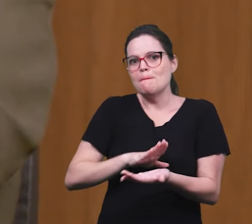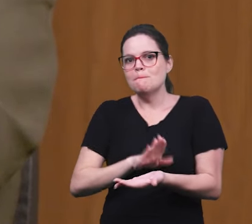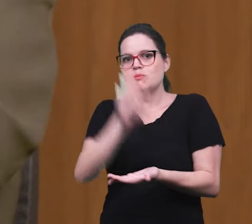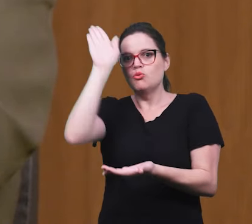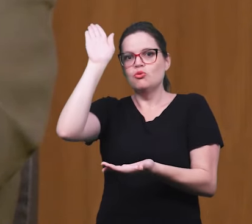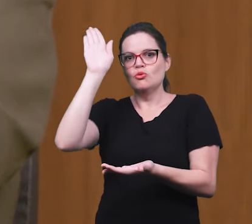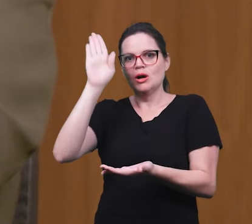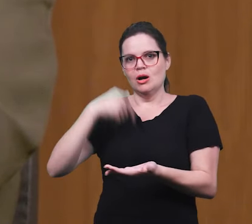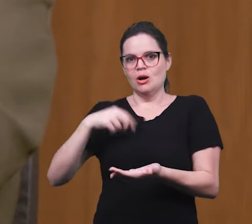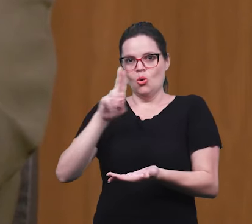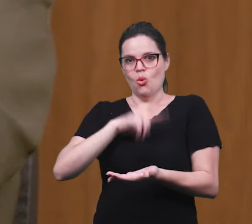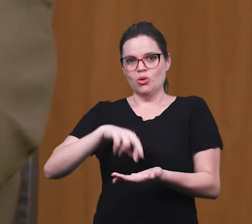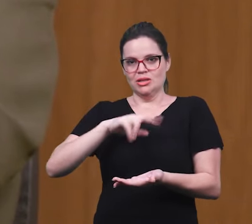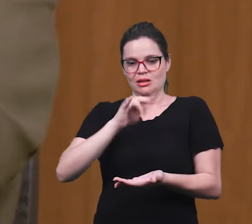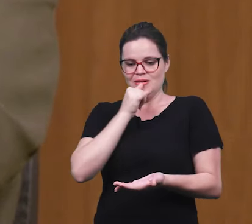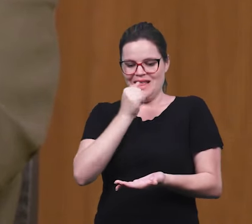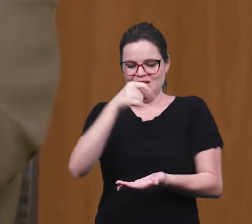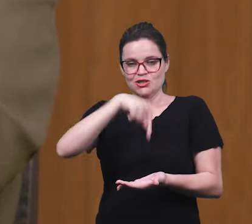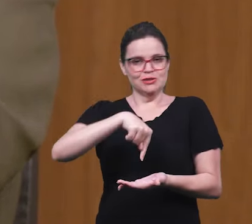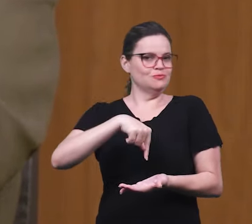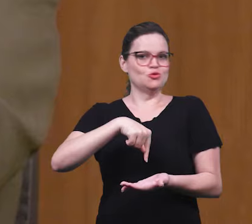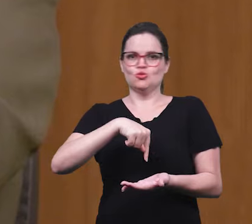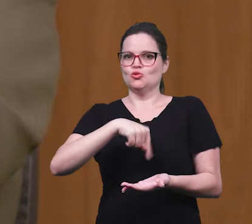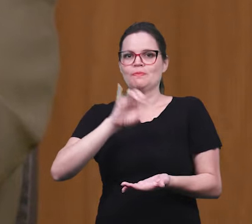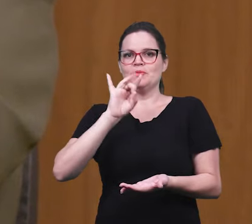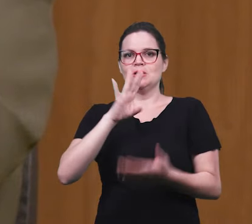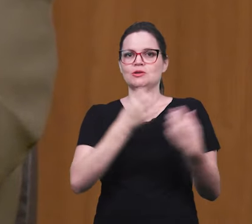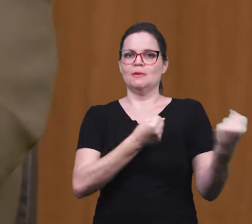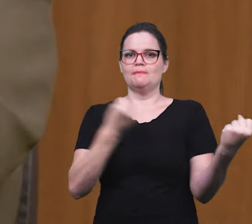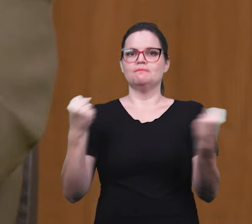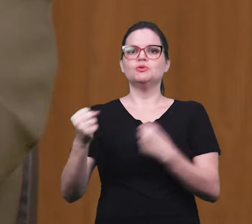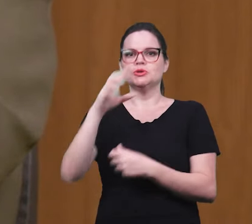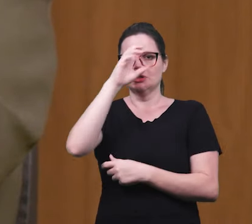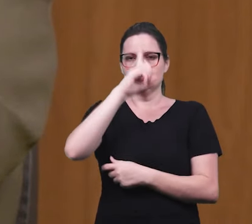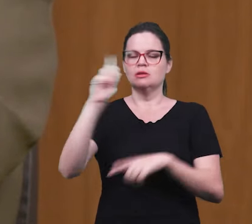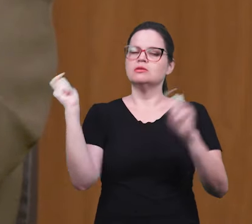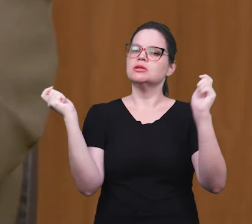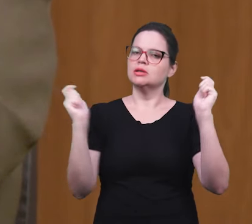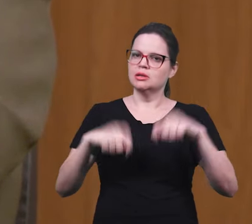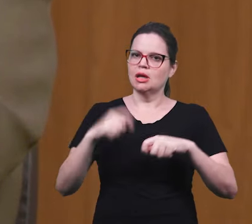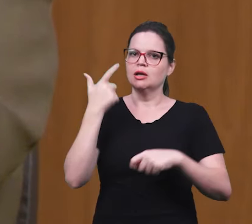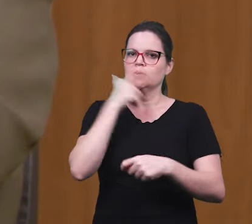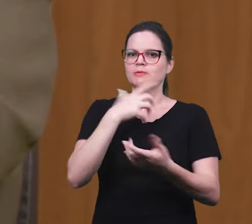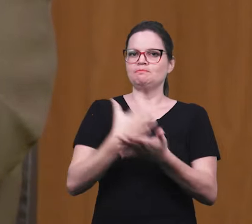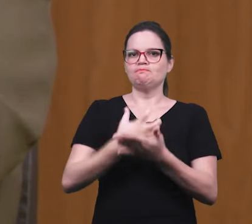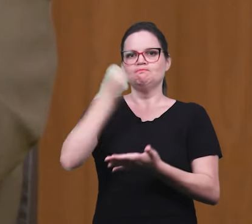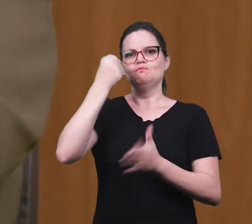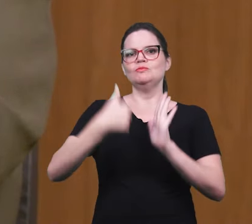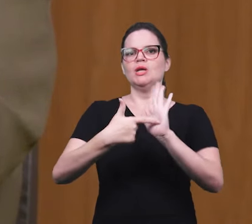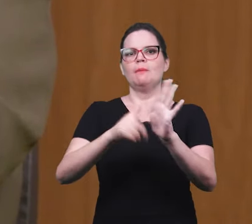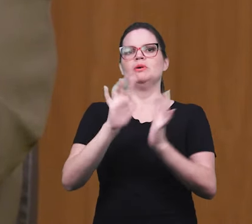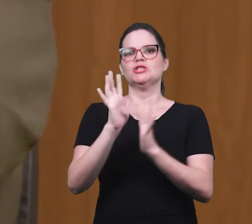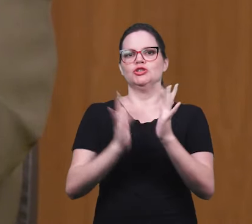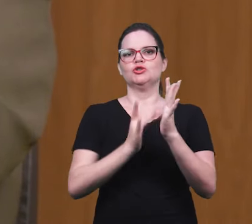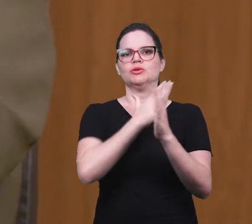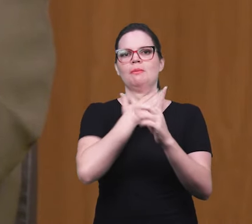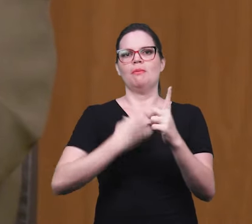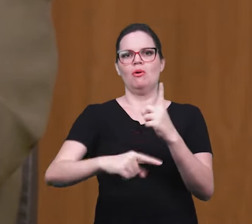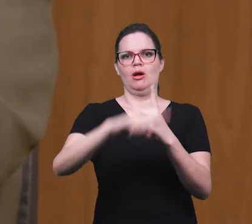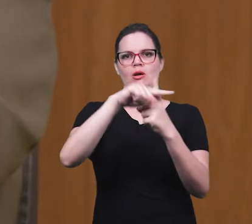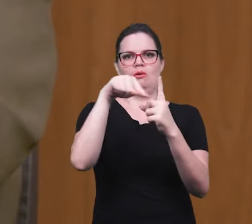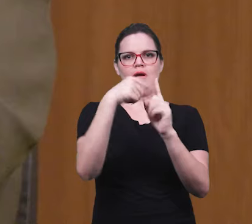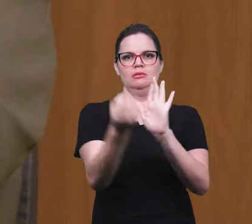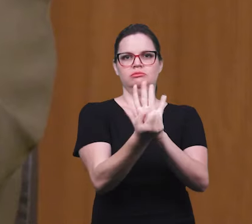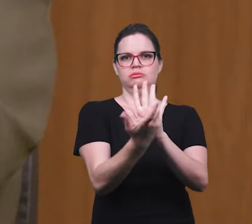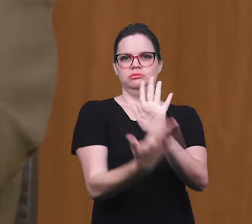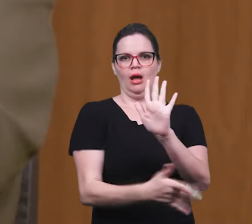energia é o poder de Deus que veio através da ação do Senhor Jesus, da morte do Senhor Jesus, abriu para nós um novo